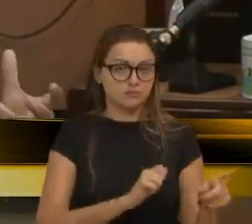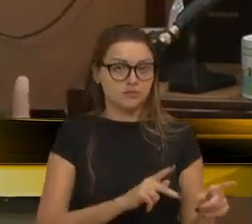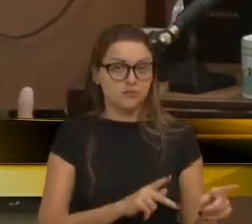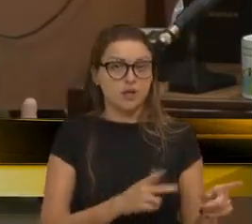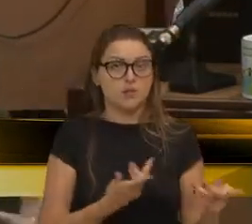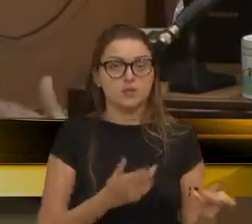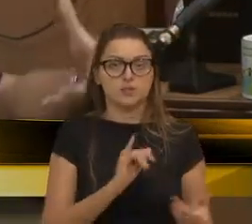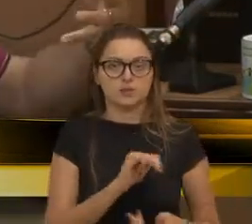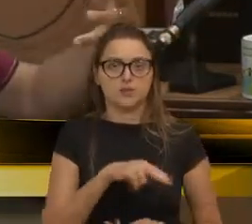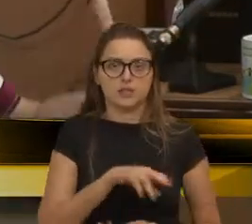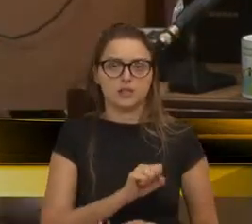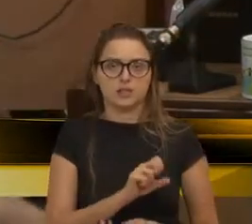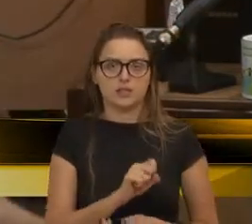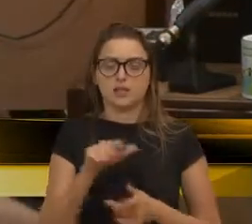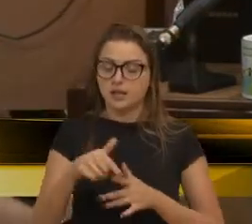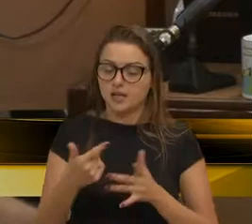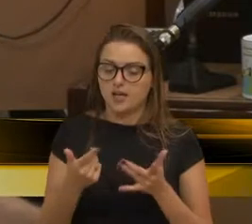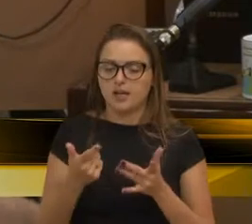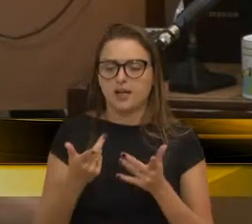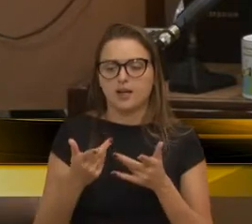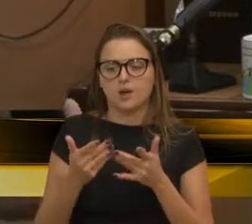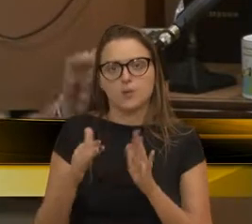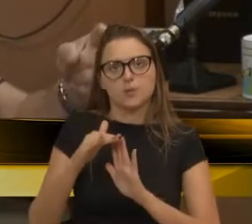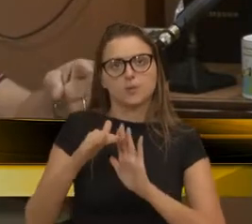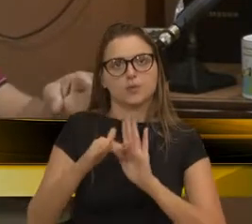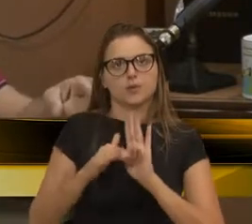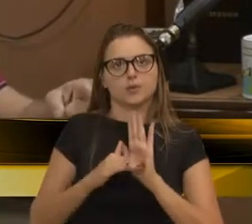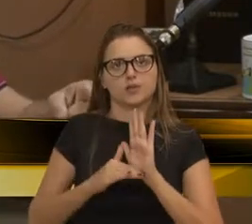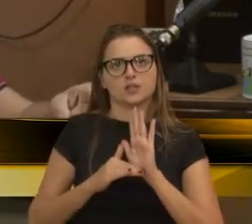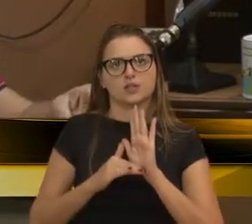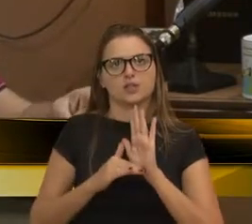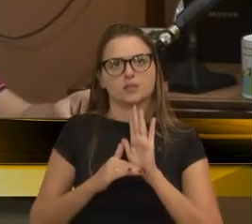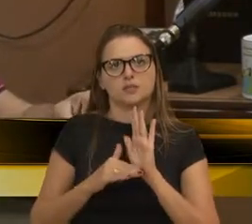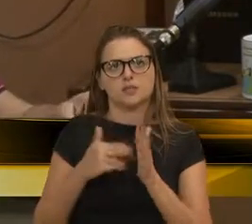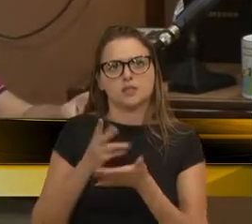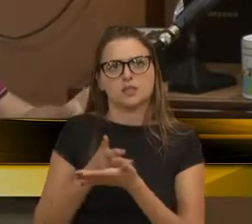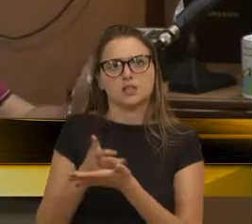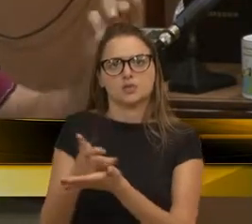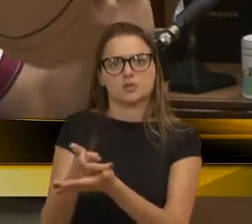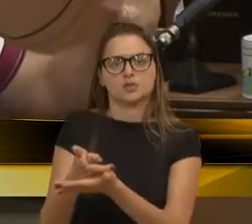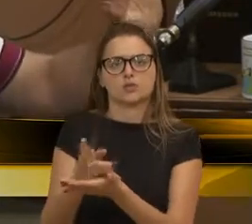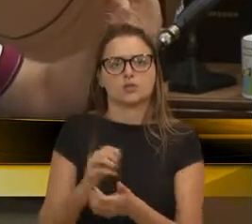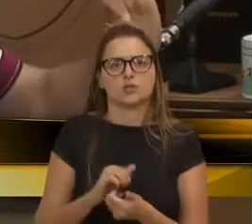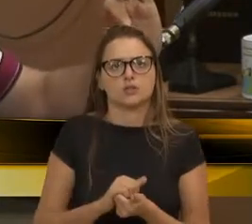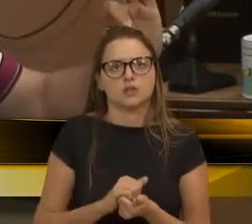um sistema que funciona no país. Vai se pedir declaração de líder?